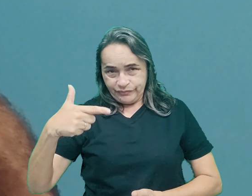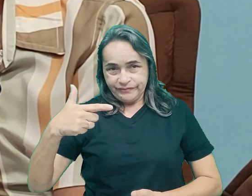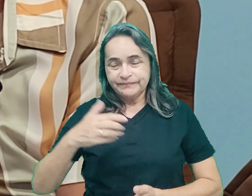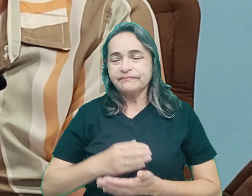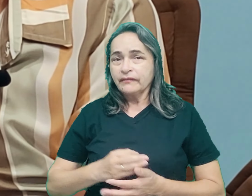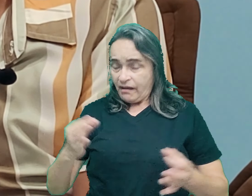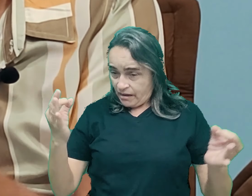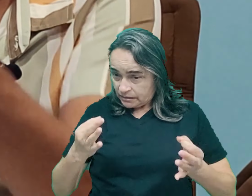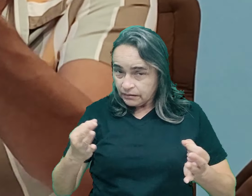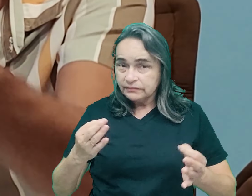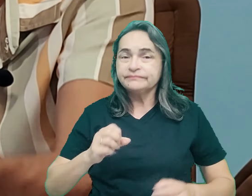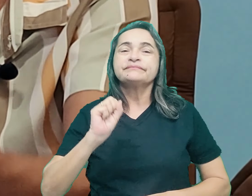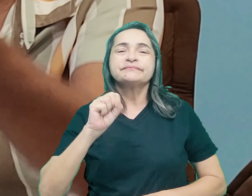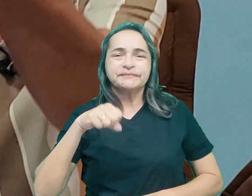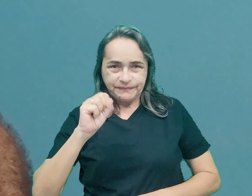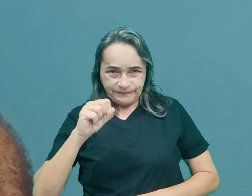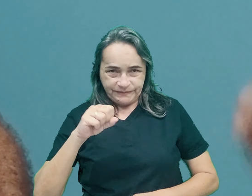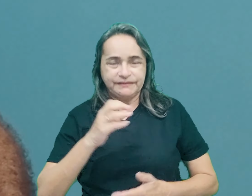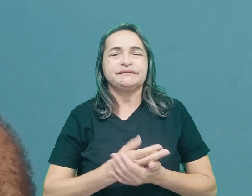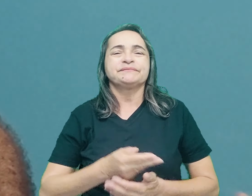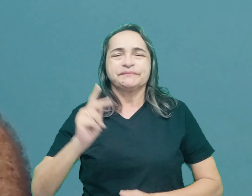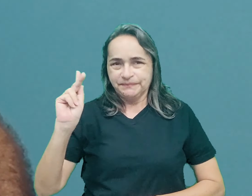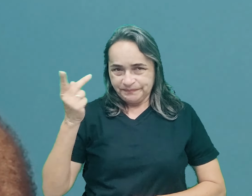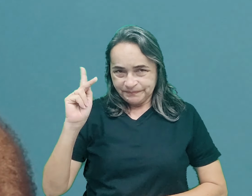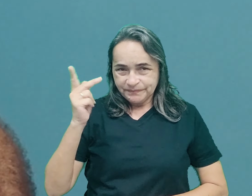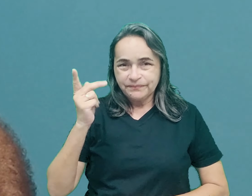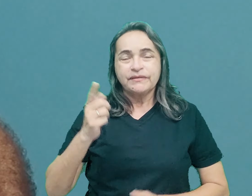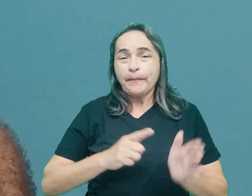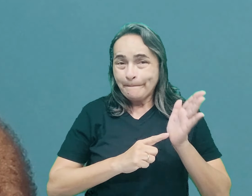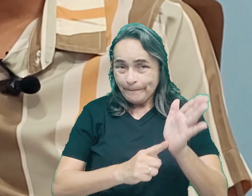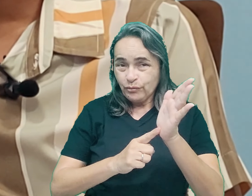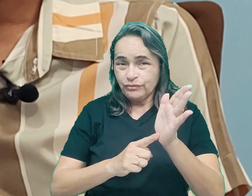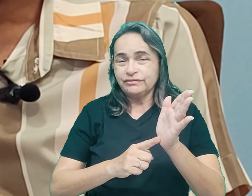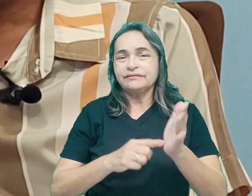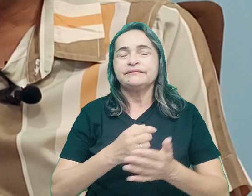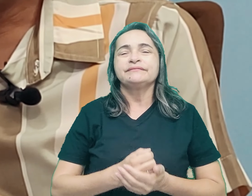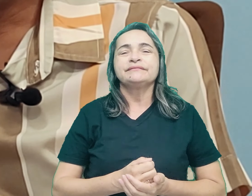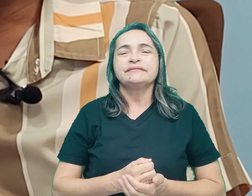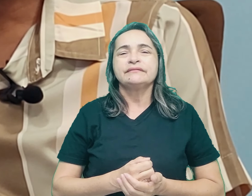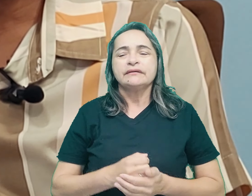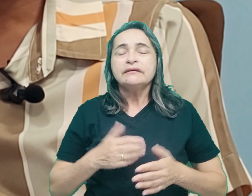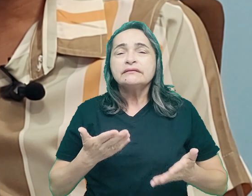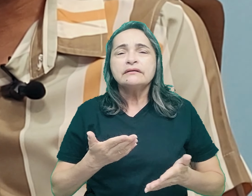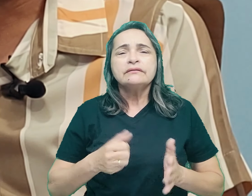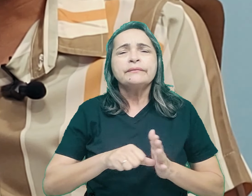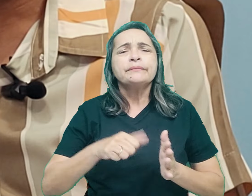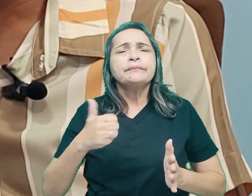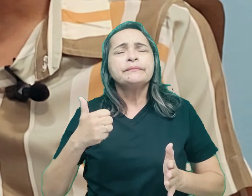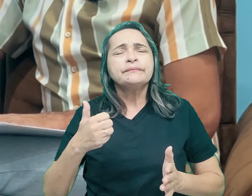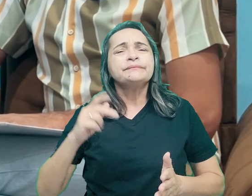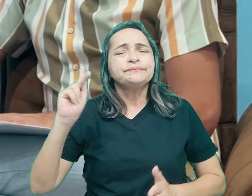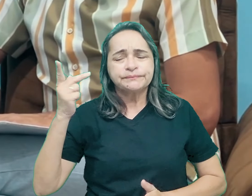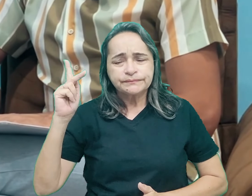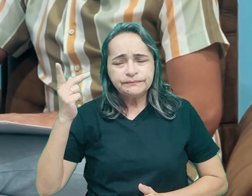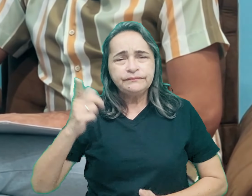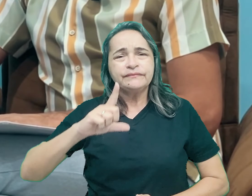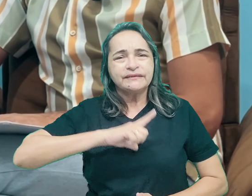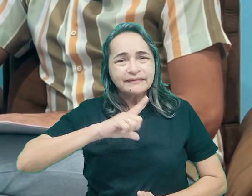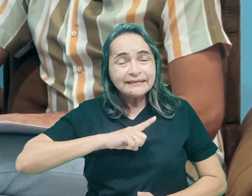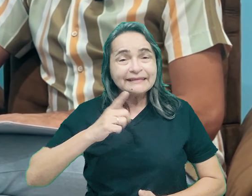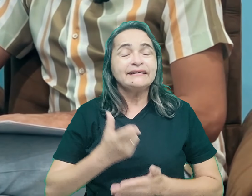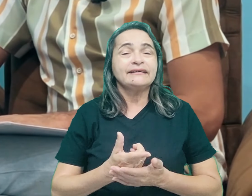conhecimento. Que pode, dos meus historicamente, pode ser comprovado. Sivaldo, é a primeira vez na história que nós teremos uma festa